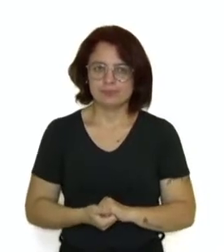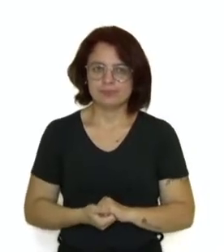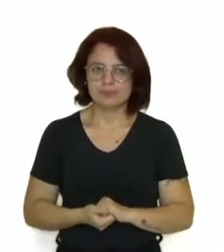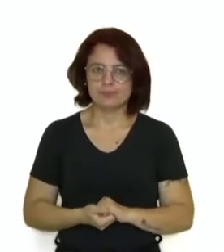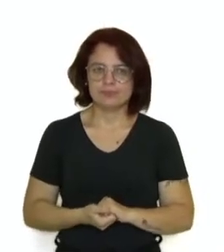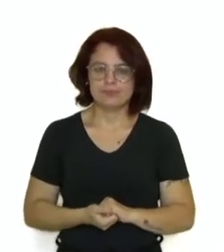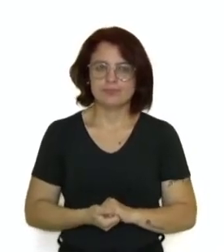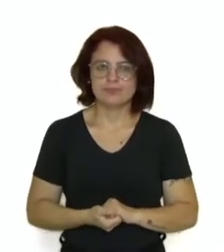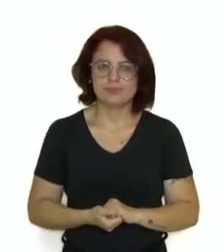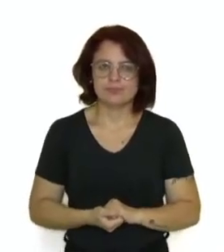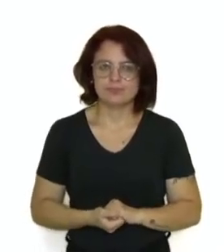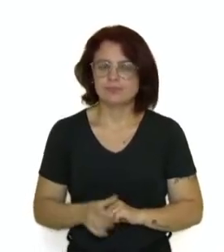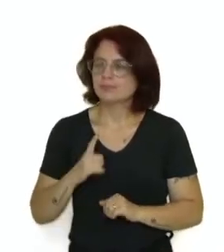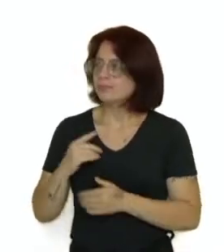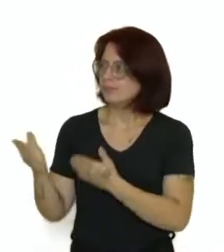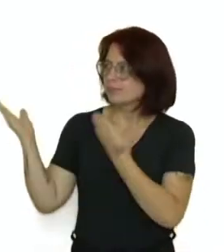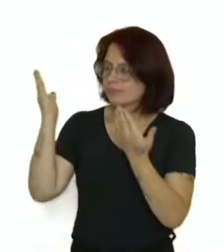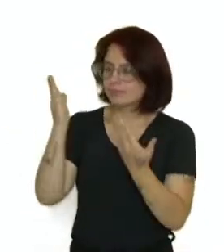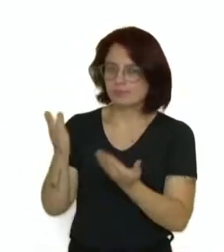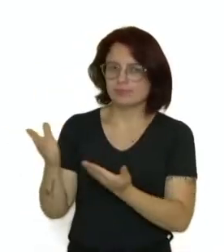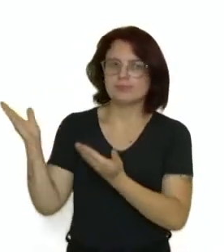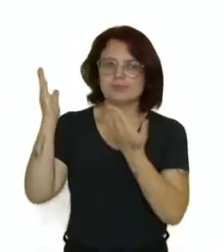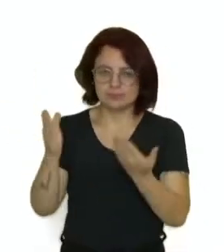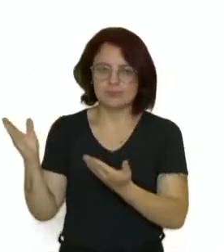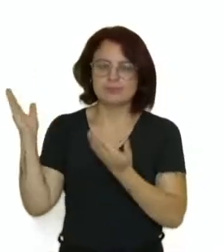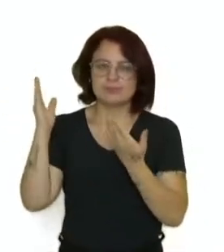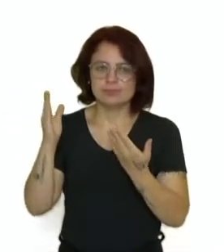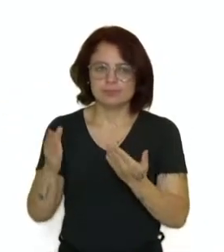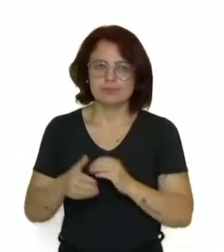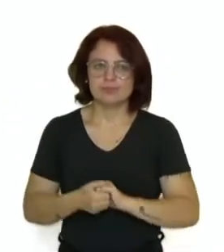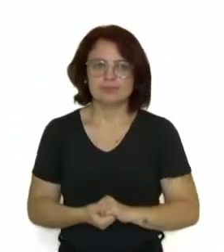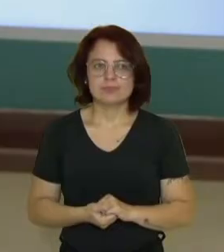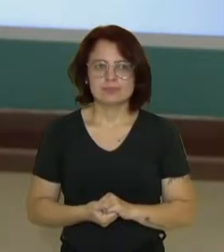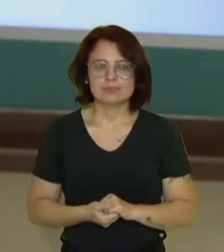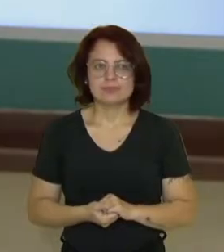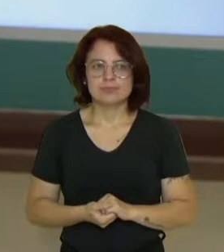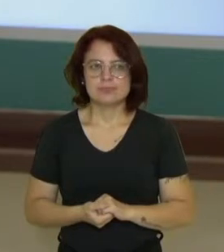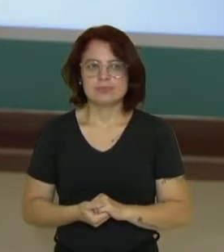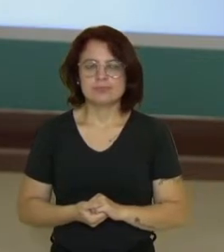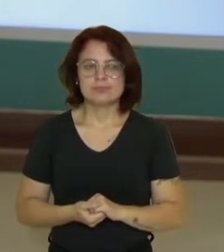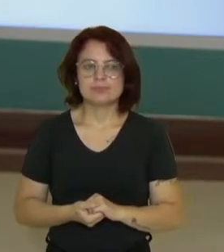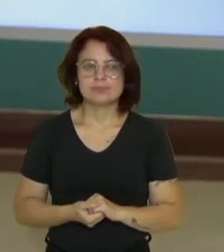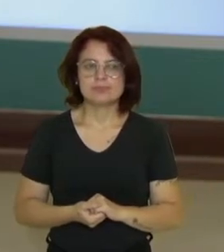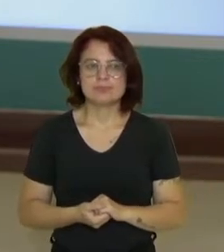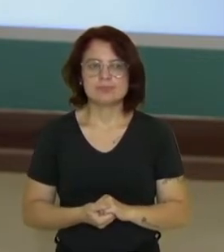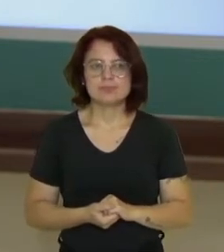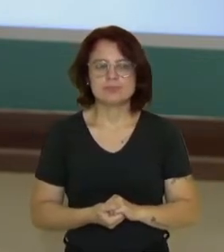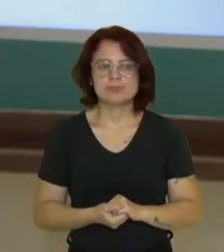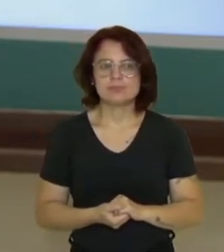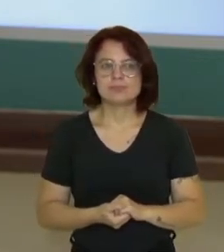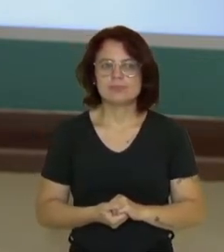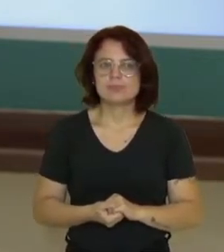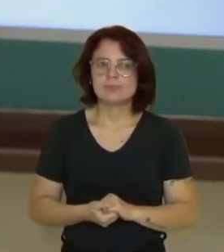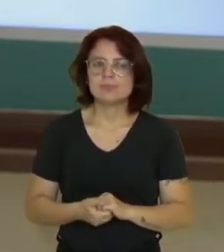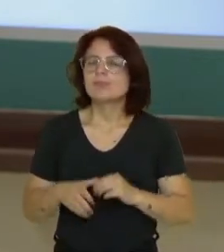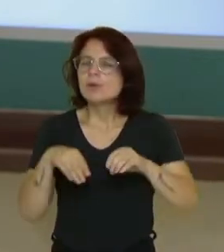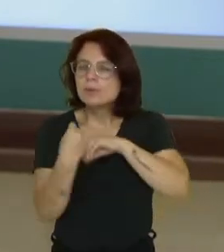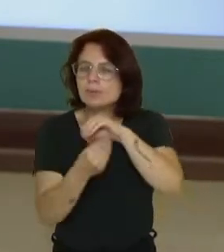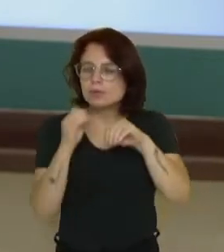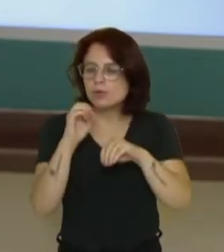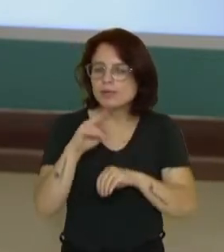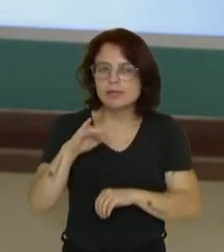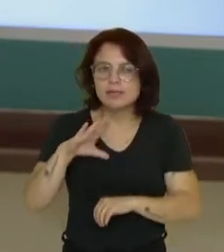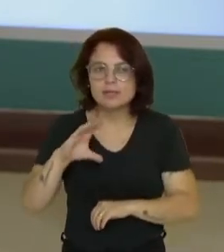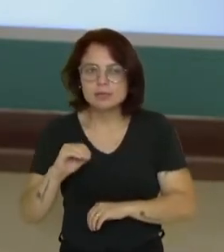6 hidrogênios, uma substância orgânica, o gás etano. Os compostos